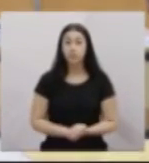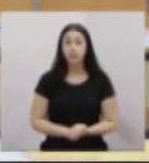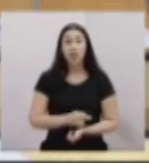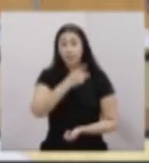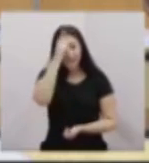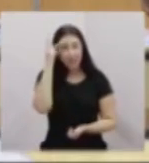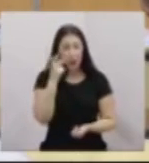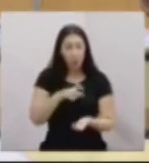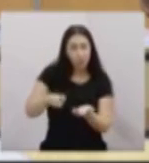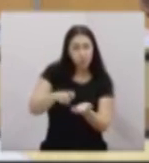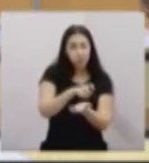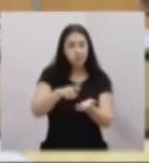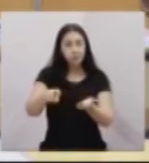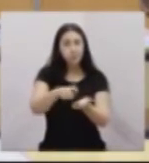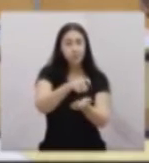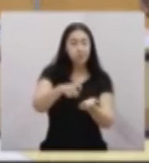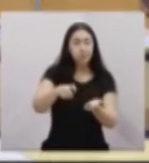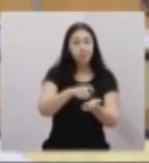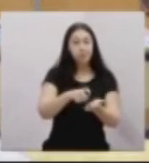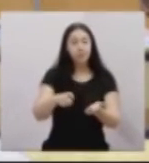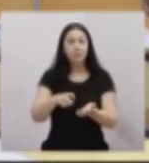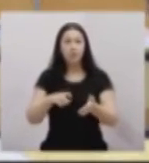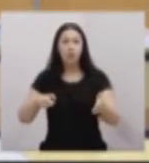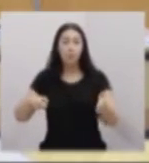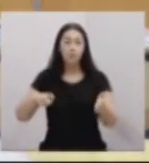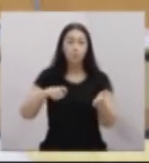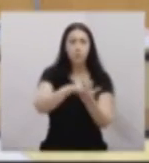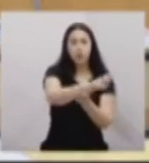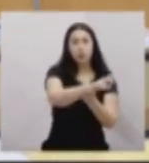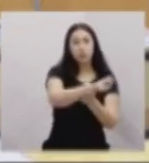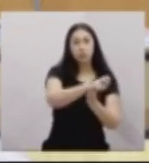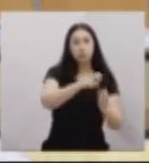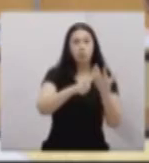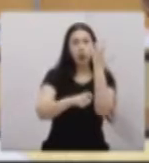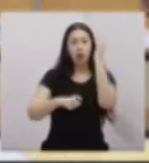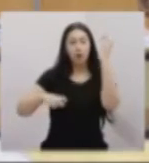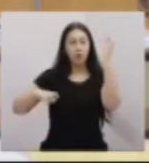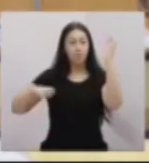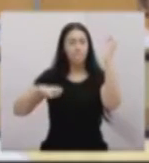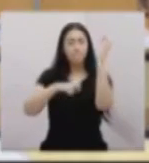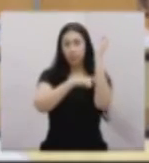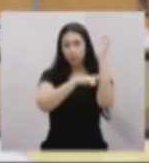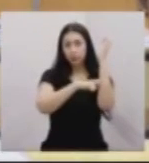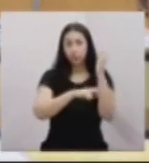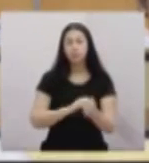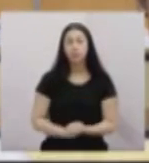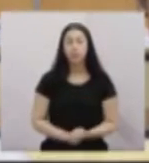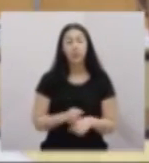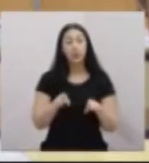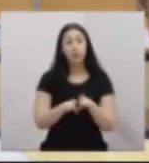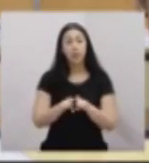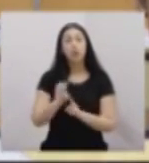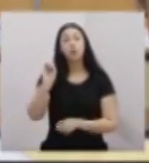perdeu o controle próximo a essa entrada, vindo a invadir a calçada e bater na árvore. Outro recente acidente no local